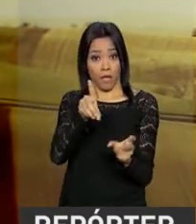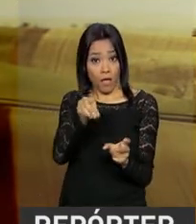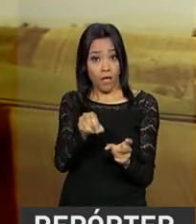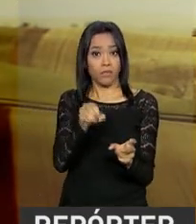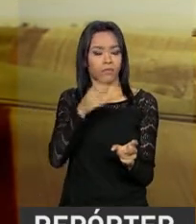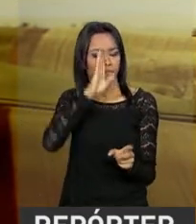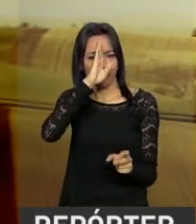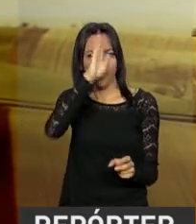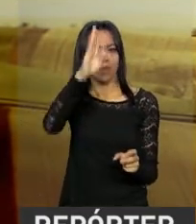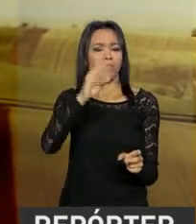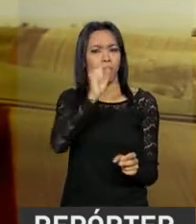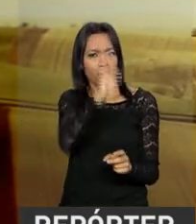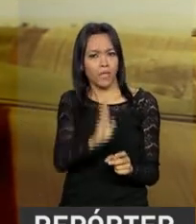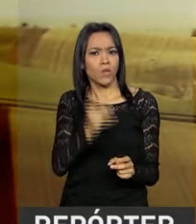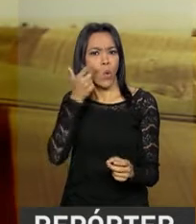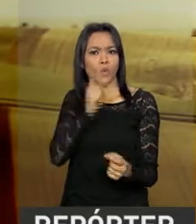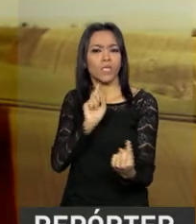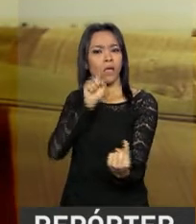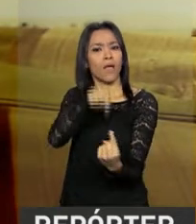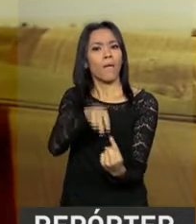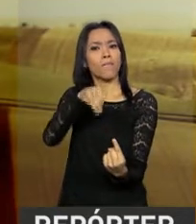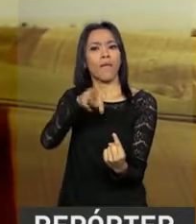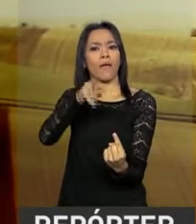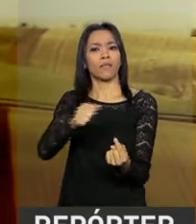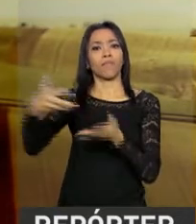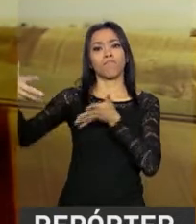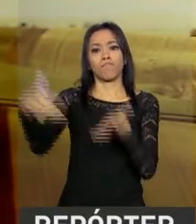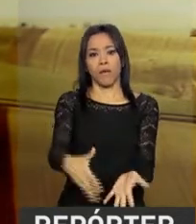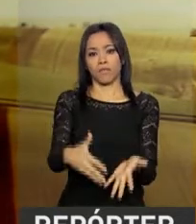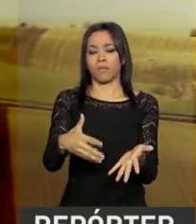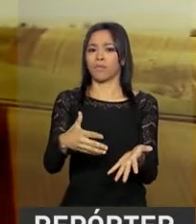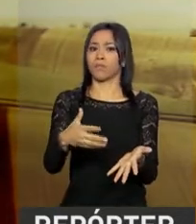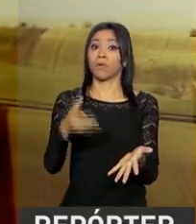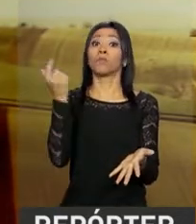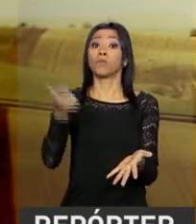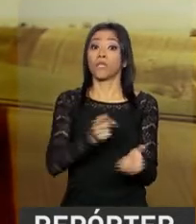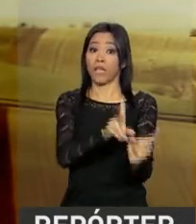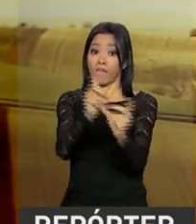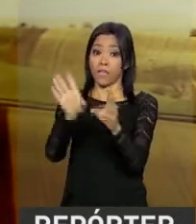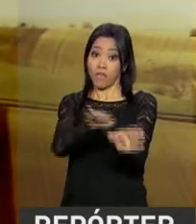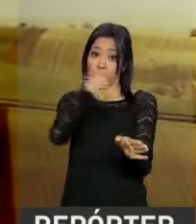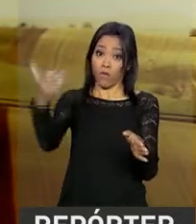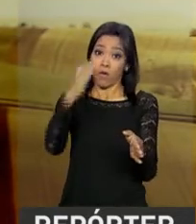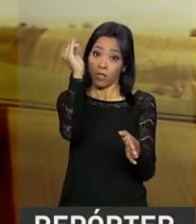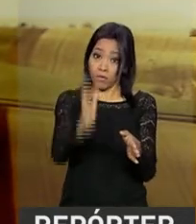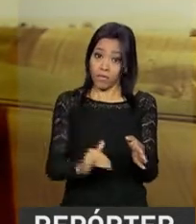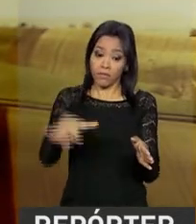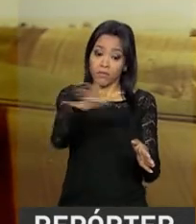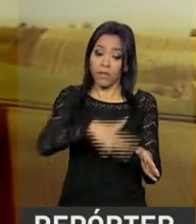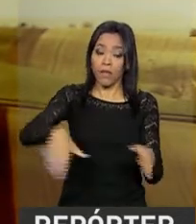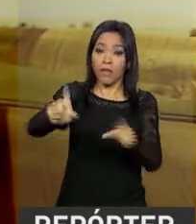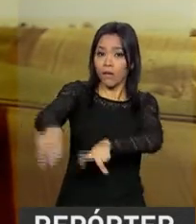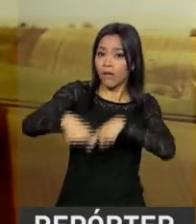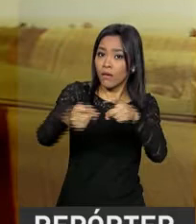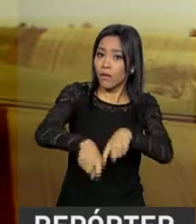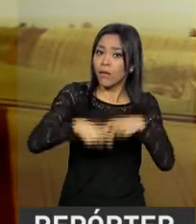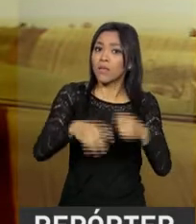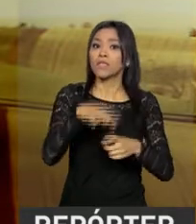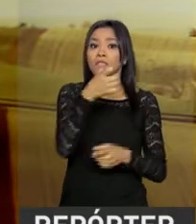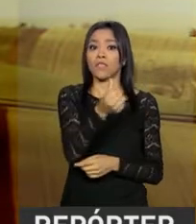o brasil consiga atingir a meta de aumentar a participação no comércio internacional de produtos agropecuários de